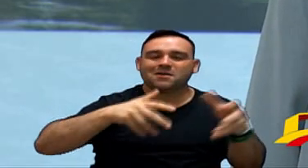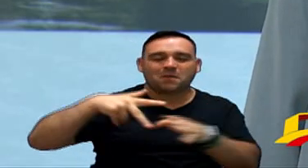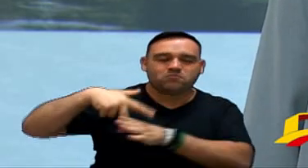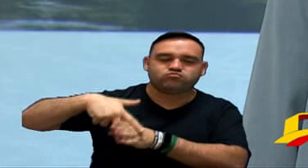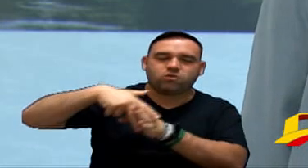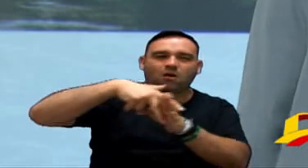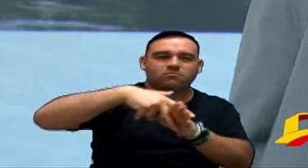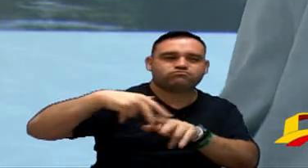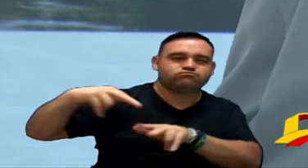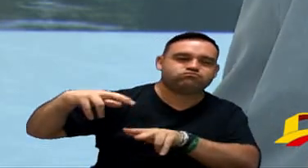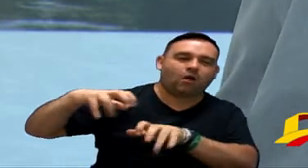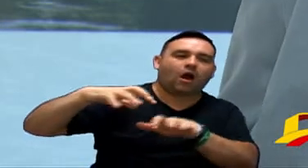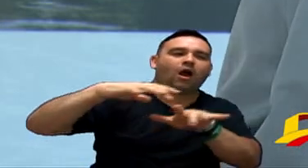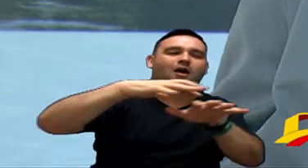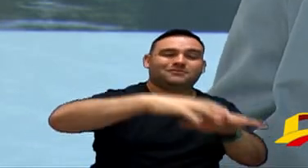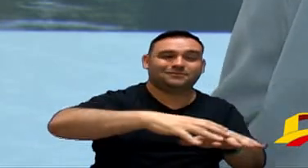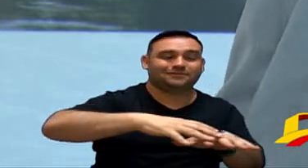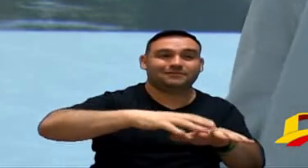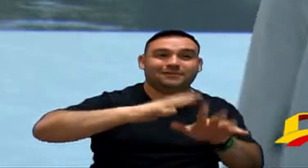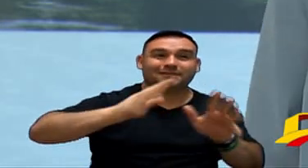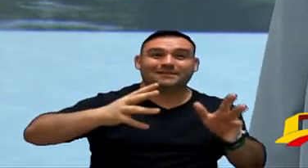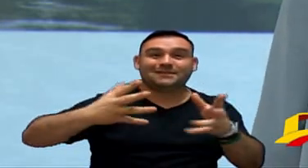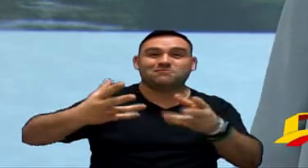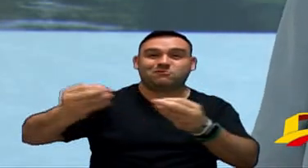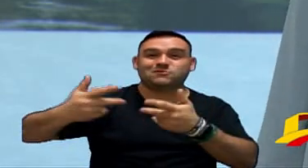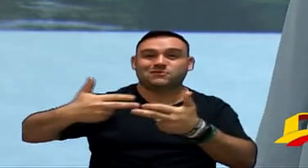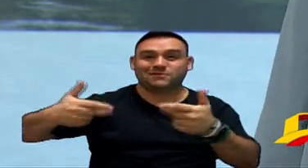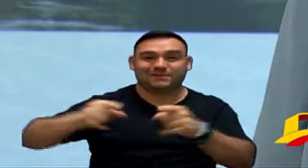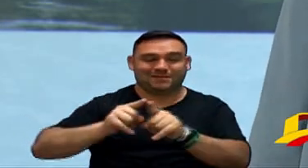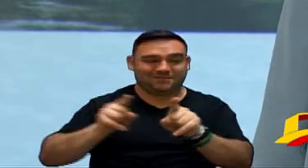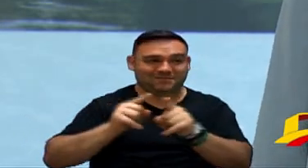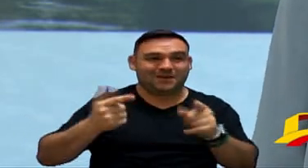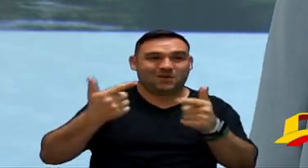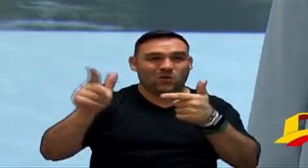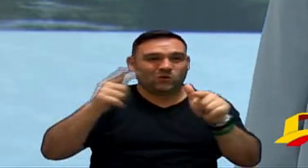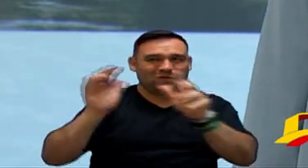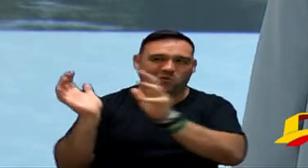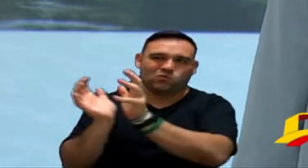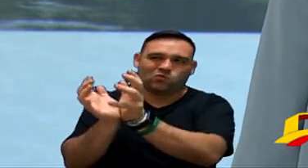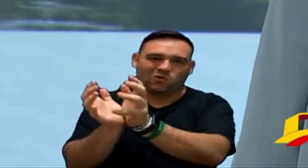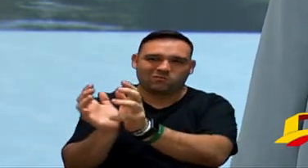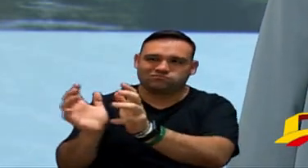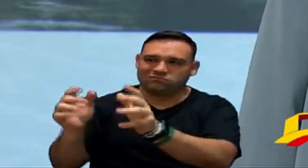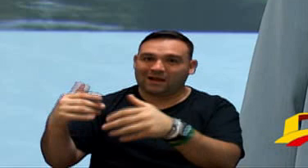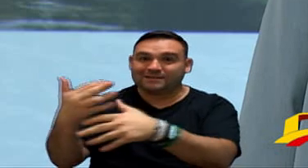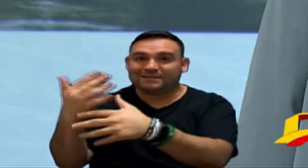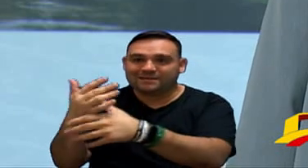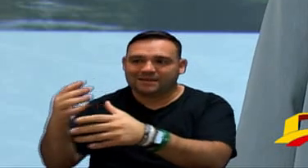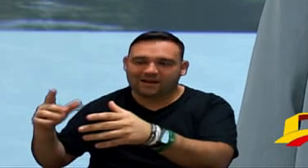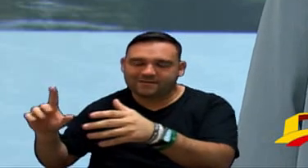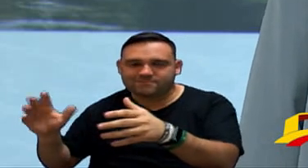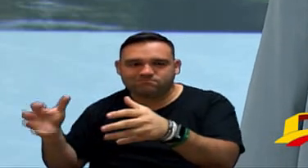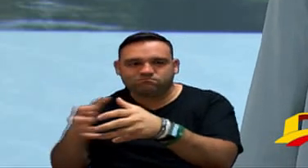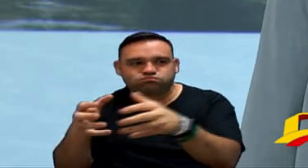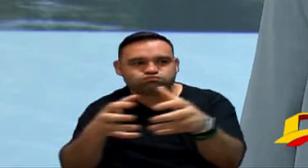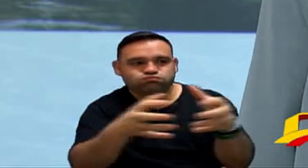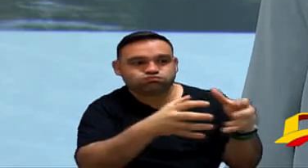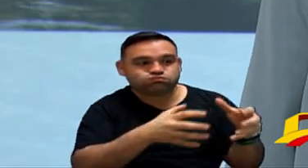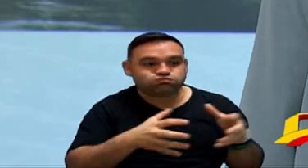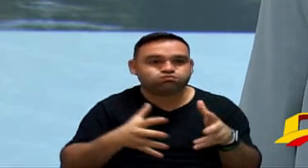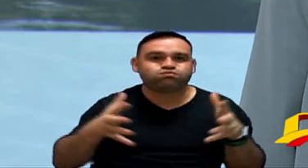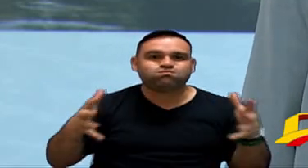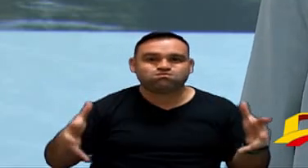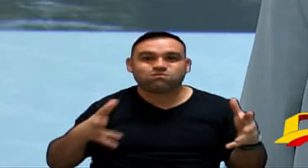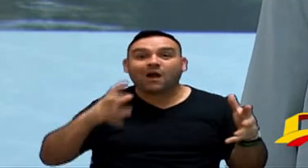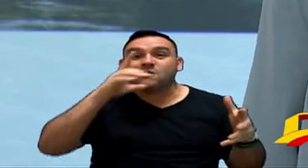atropeada já certamente bem recheada com as outras comitivas das cidades e no domingo nós